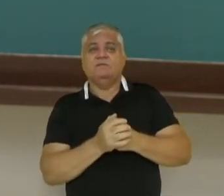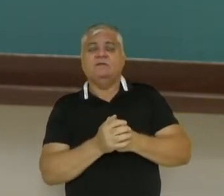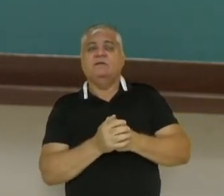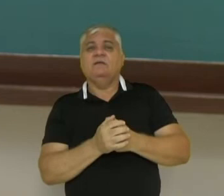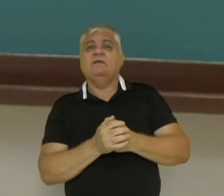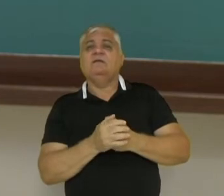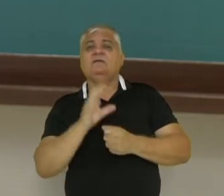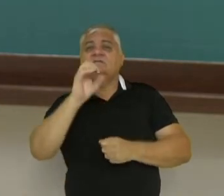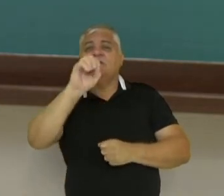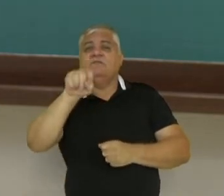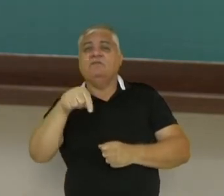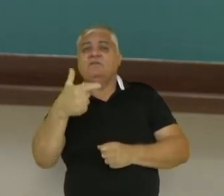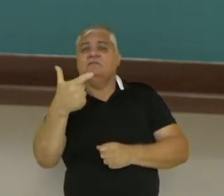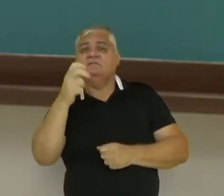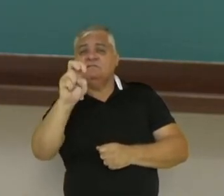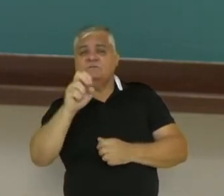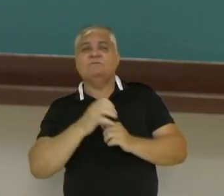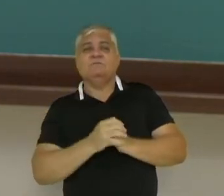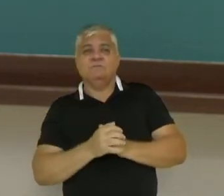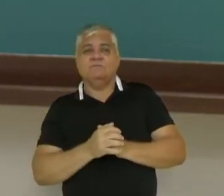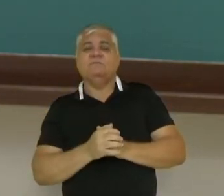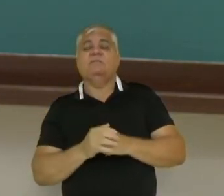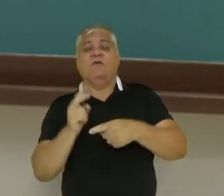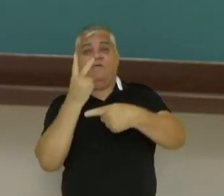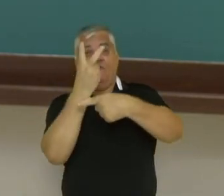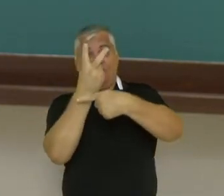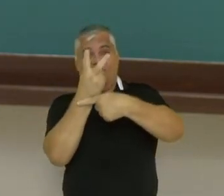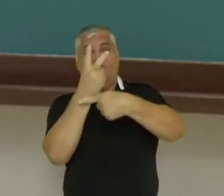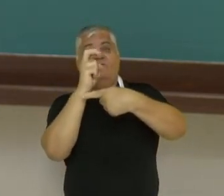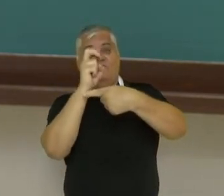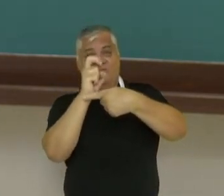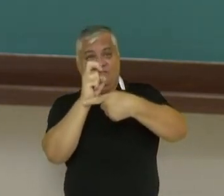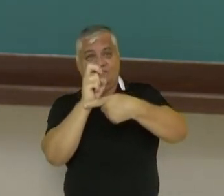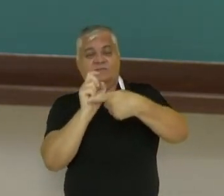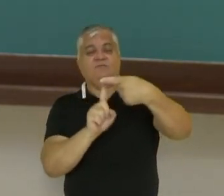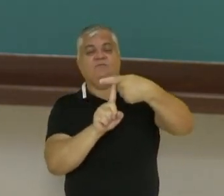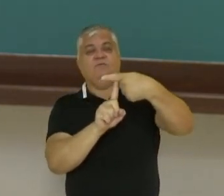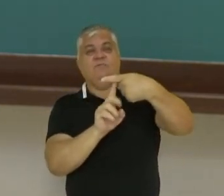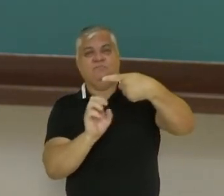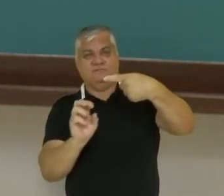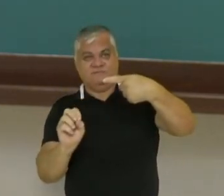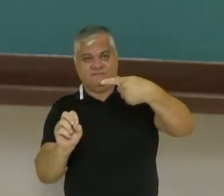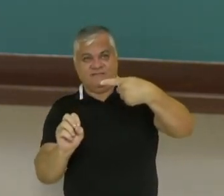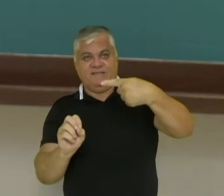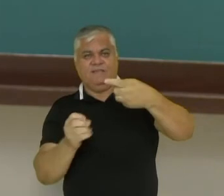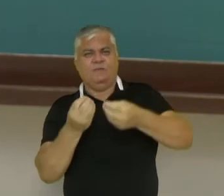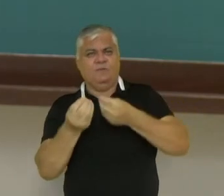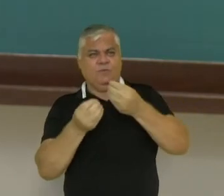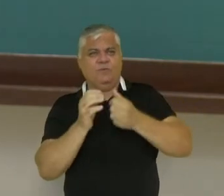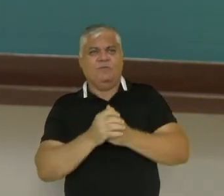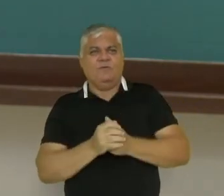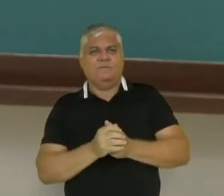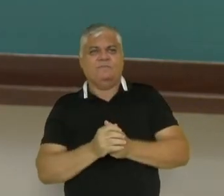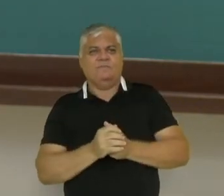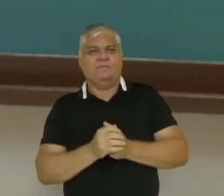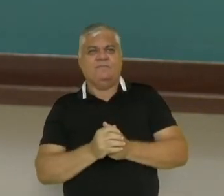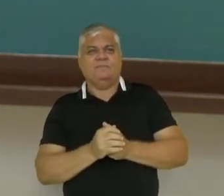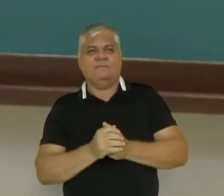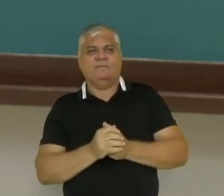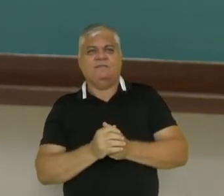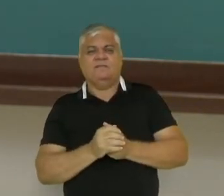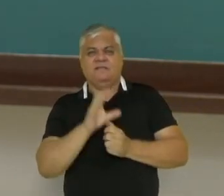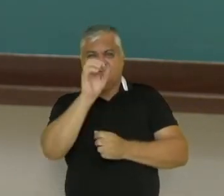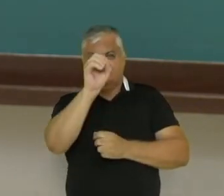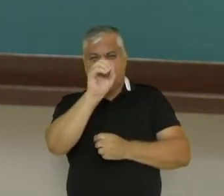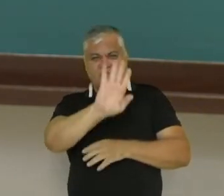por 4 dá 0,25. Ah, talvez aqui vocês estejam se embananando. Faz assim, ó.